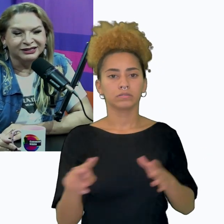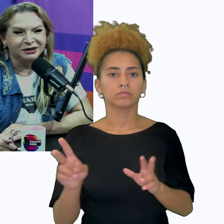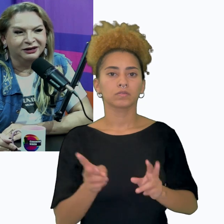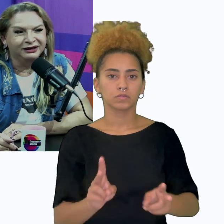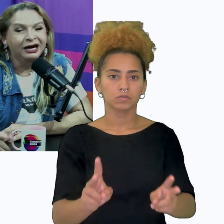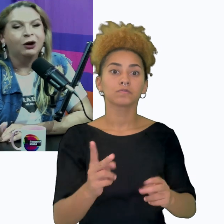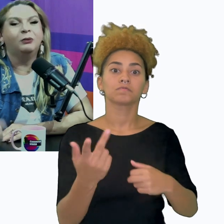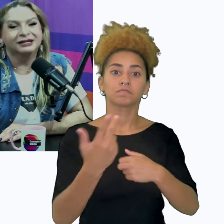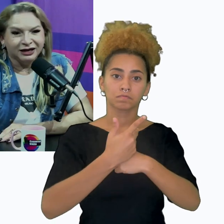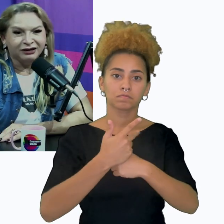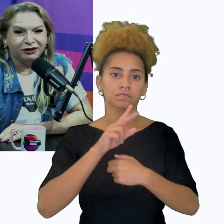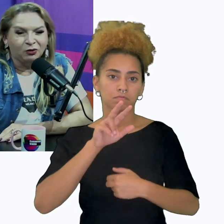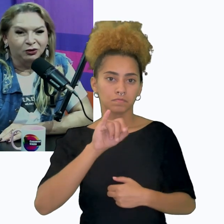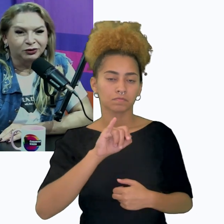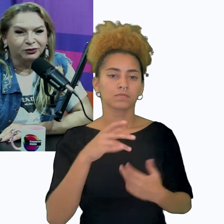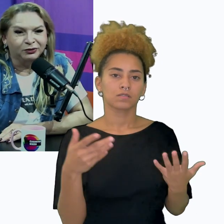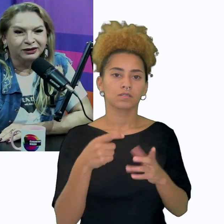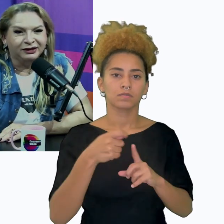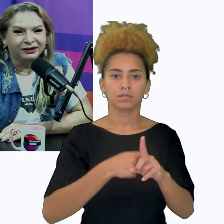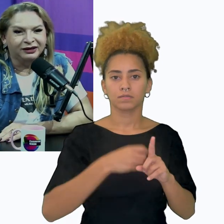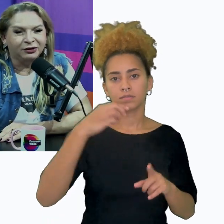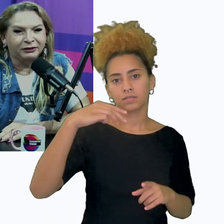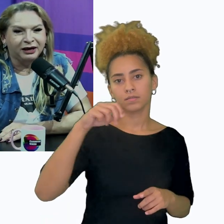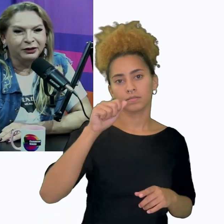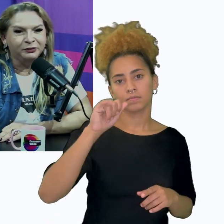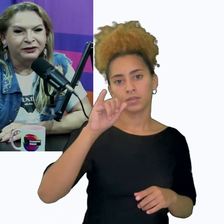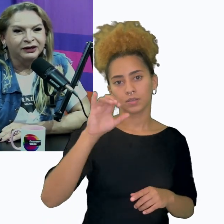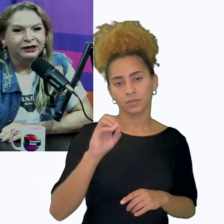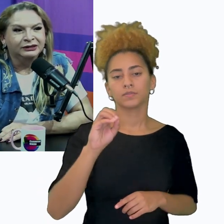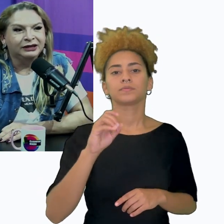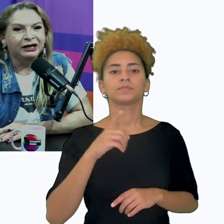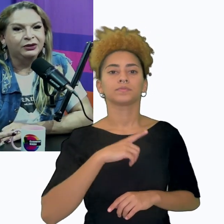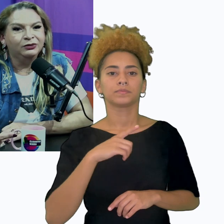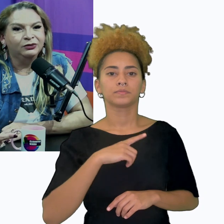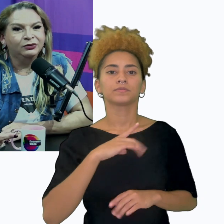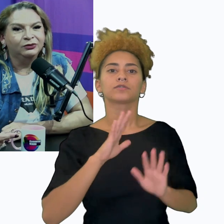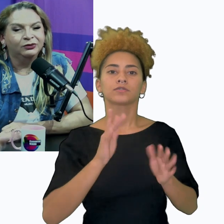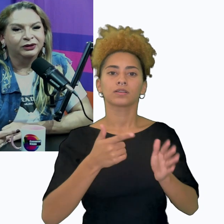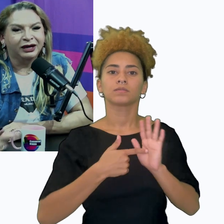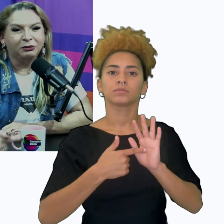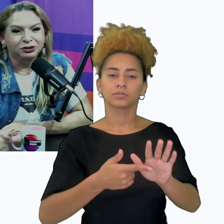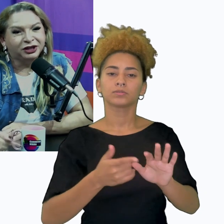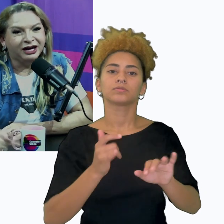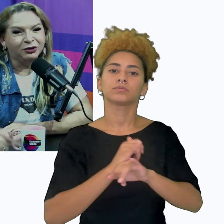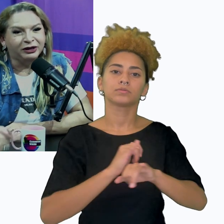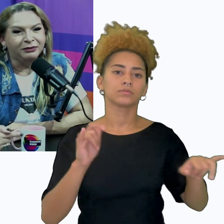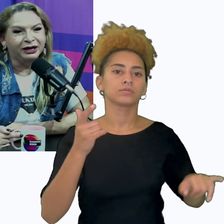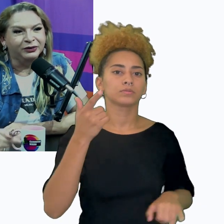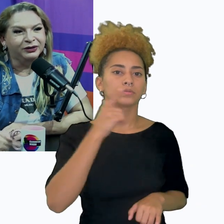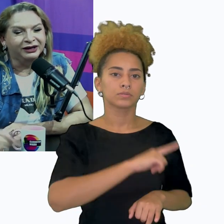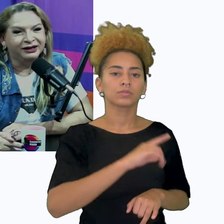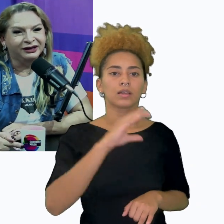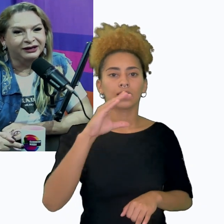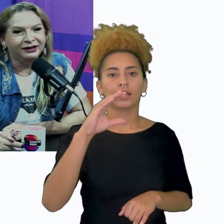essa semana. Começa a gravar um outro agora em maio. Tem um que acabou de estrear agora em